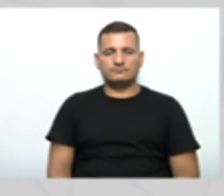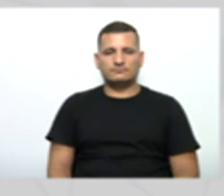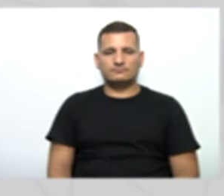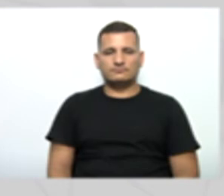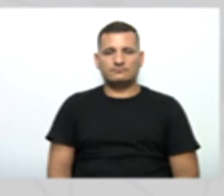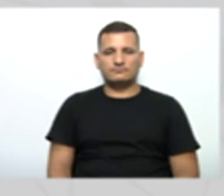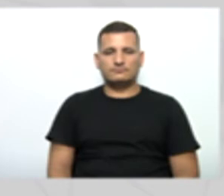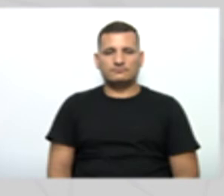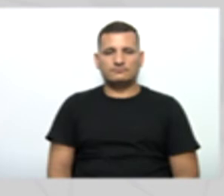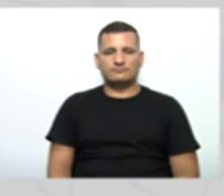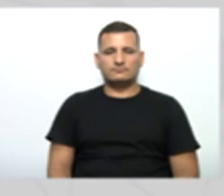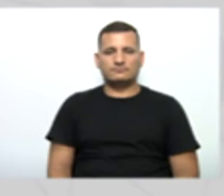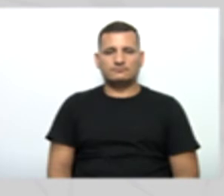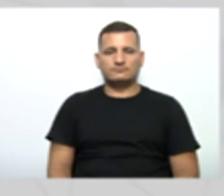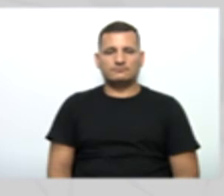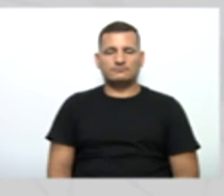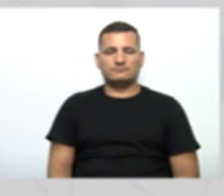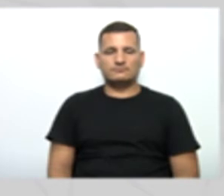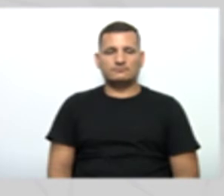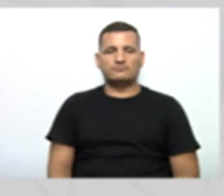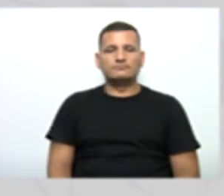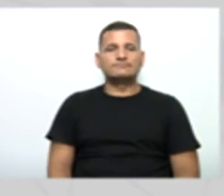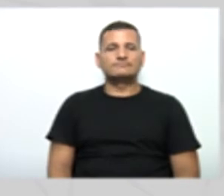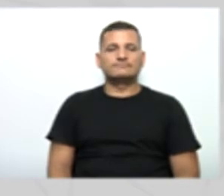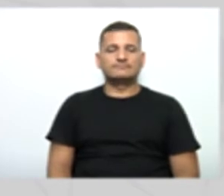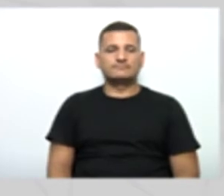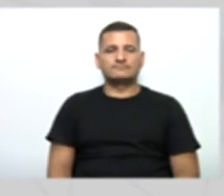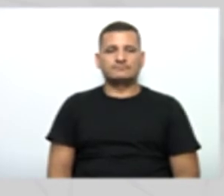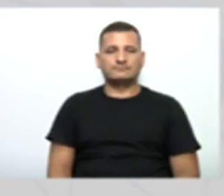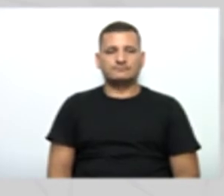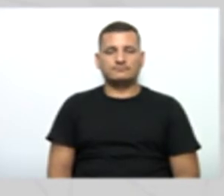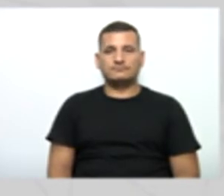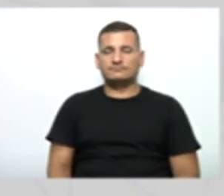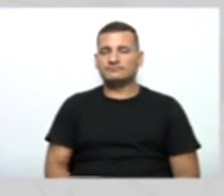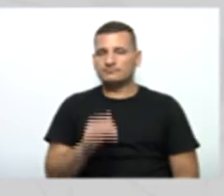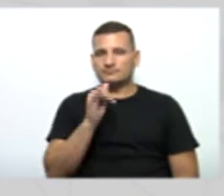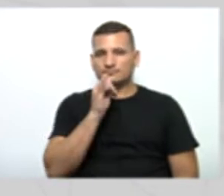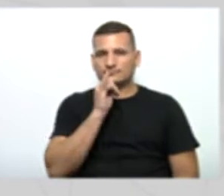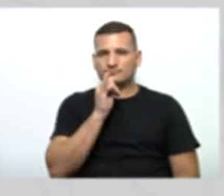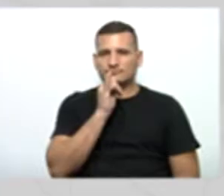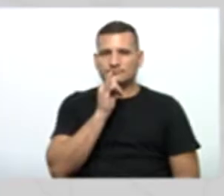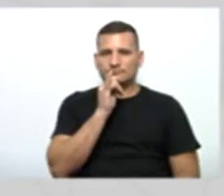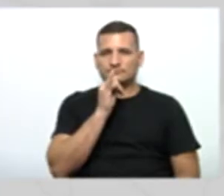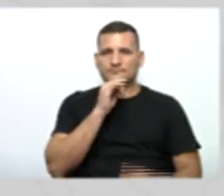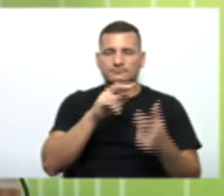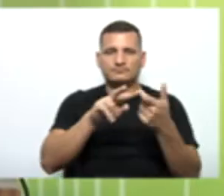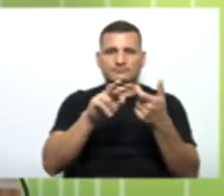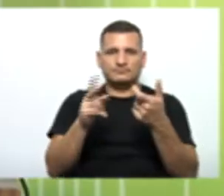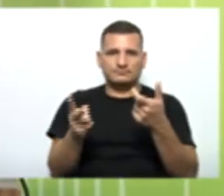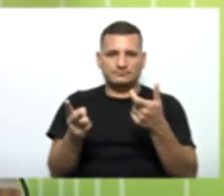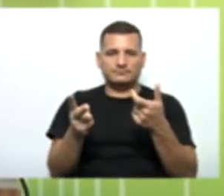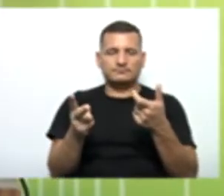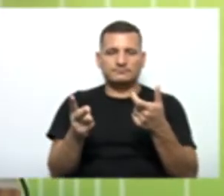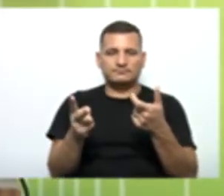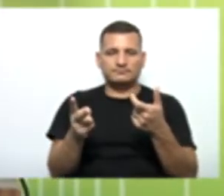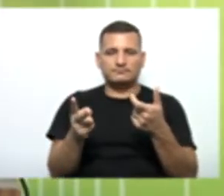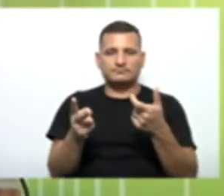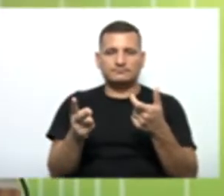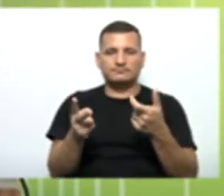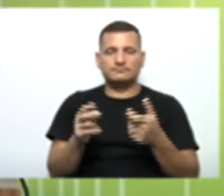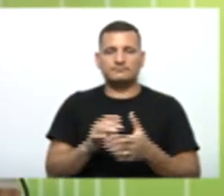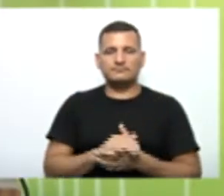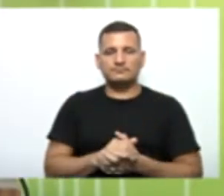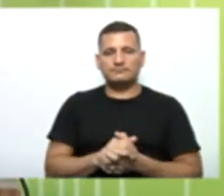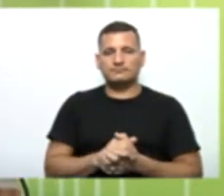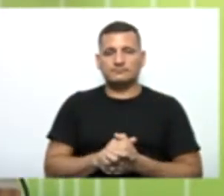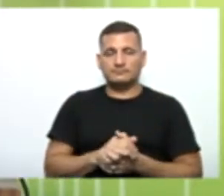caso de uso ou ator. Vejam aqui, ó. Vou dar um exemplo para vocês, pessoal, ó. Vem aqui comigo, ó. Caso,